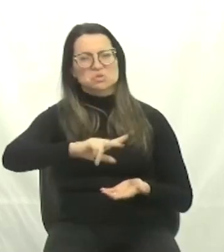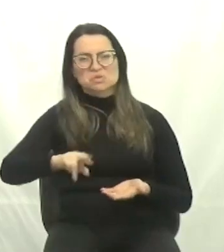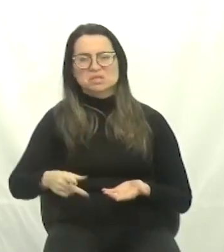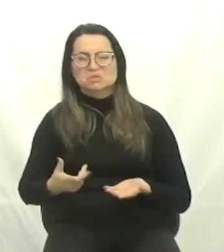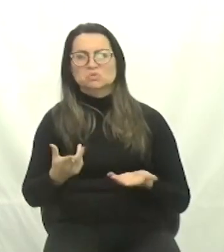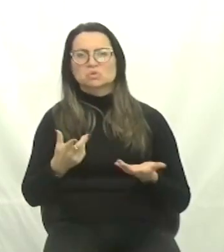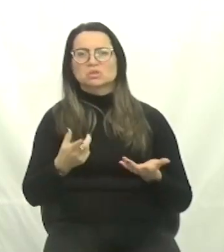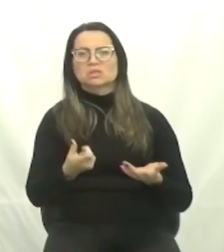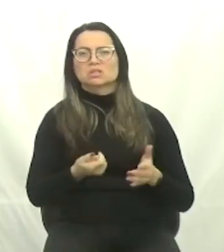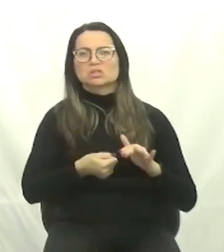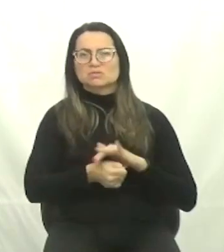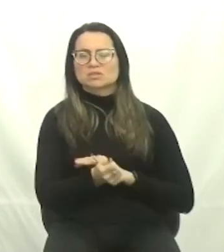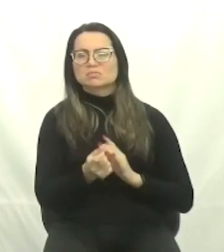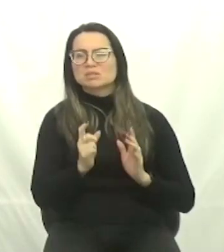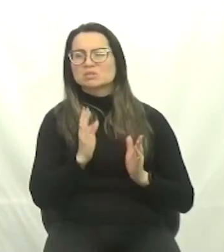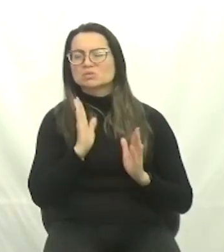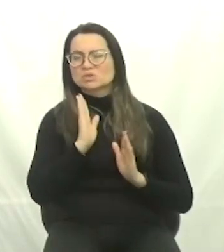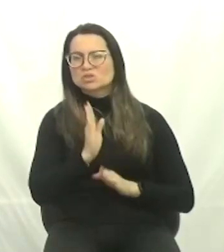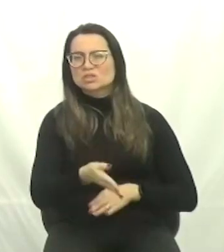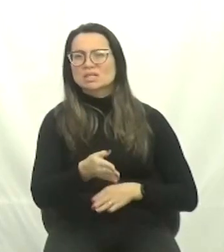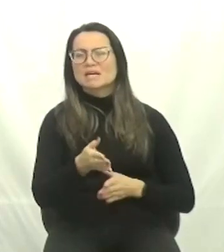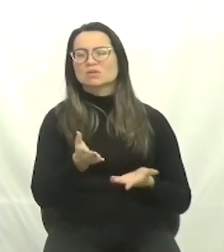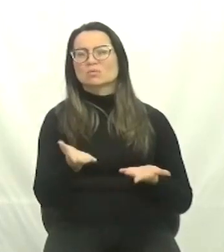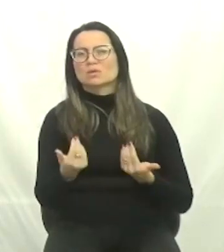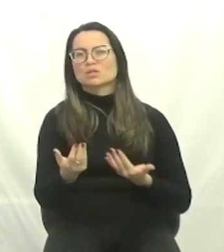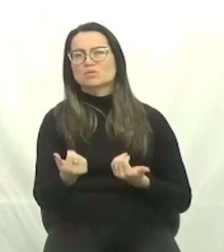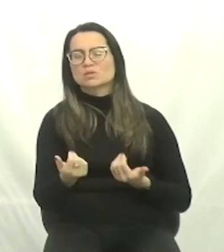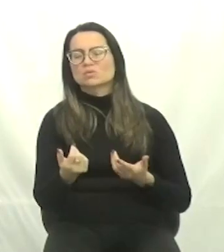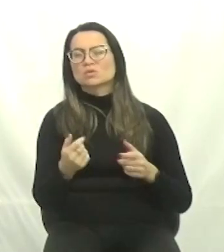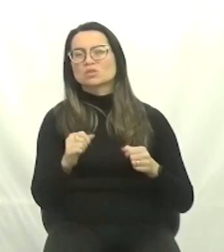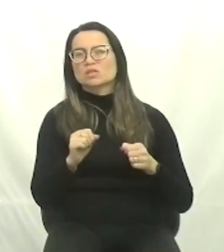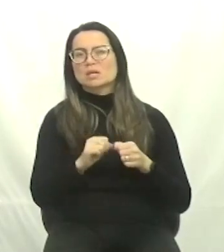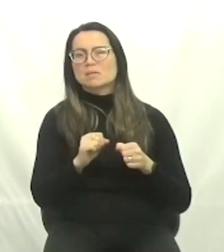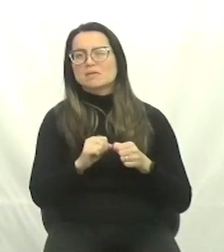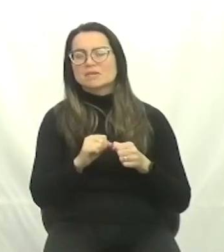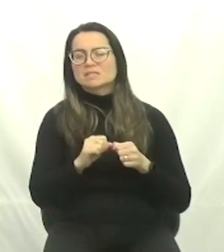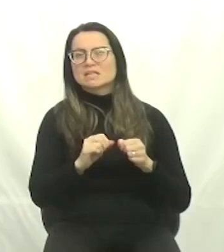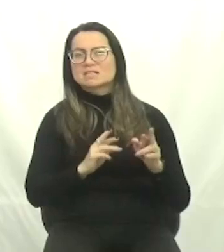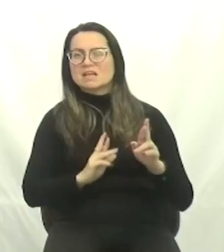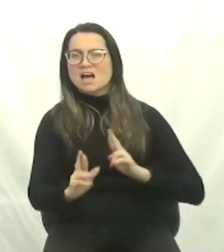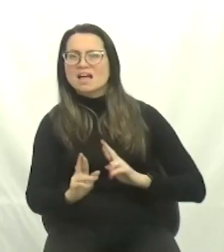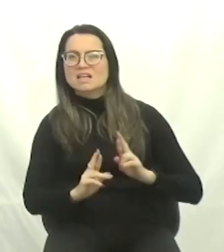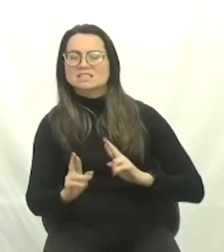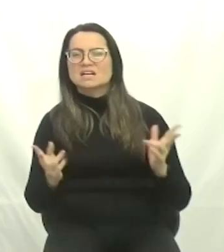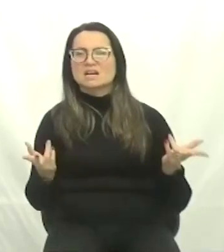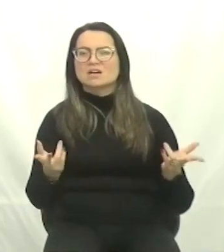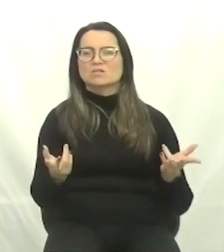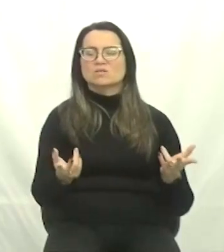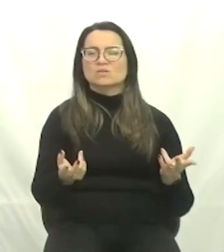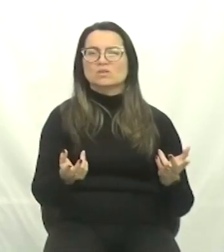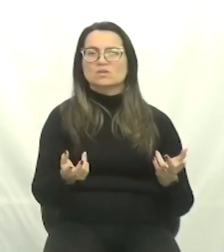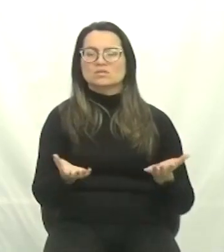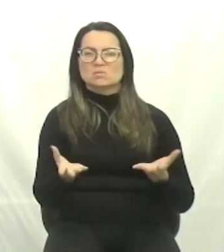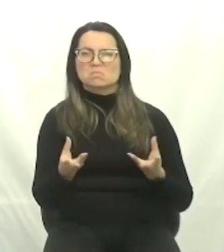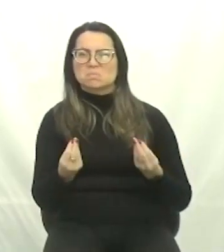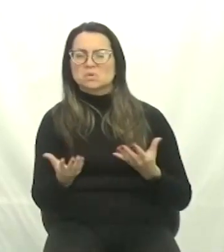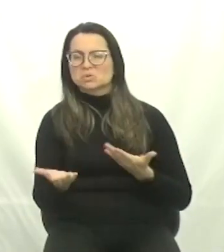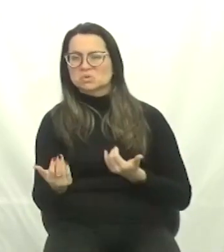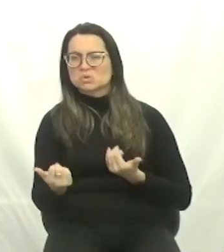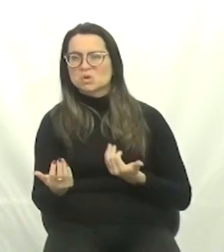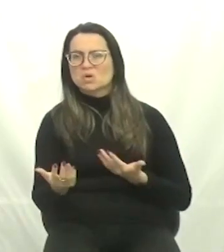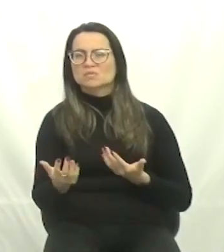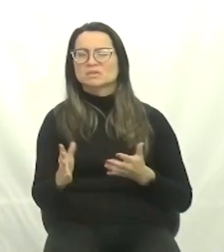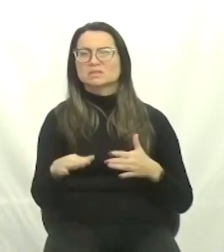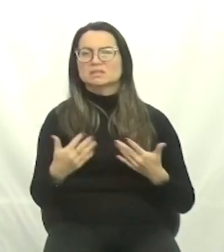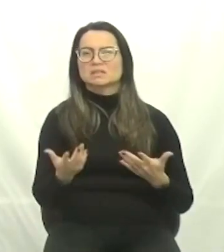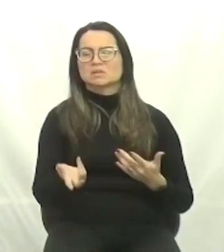que diretamente para a juventude, justamente por fazer essa inter-relação de quem faz cultura, são muitos jovens, né? Então,